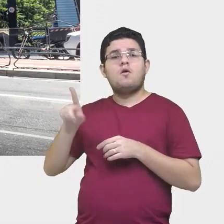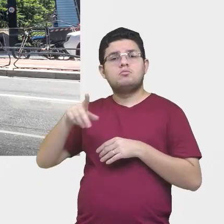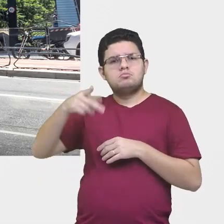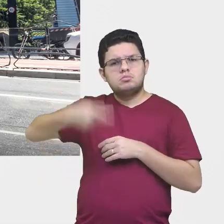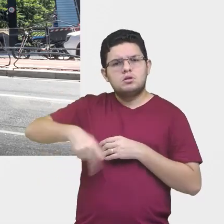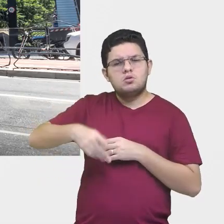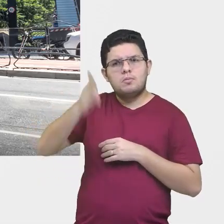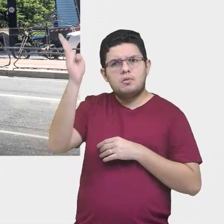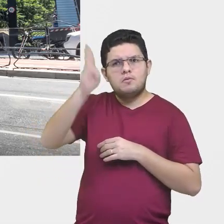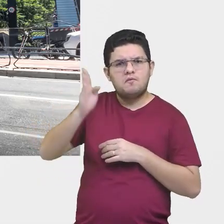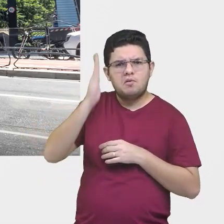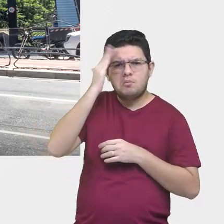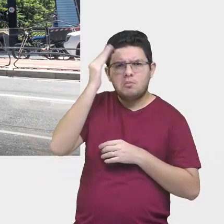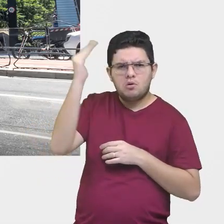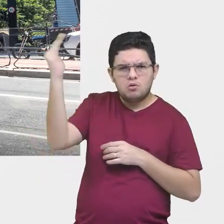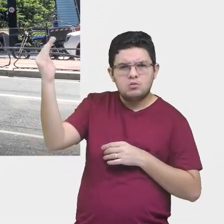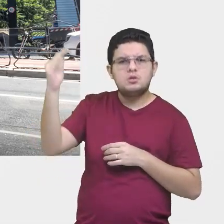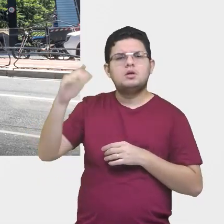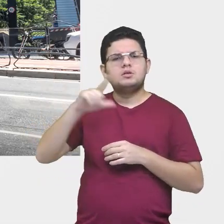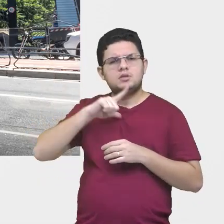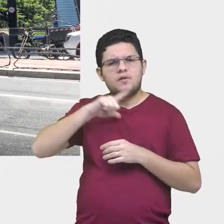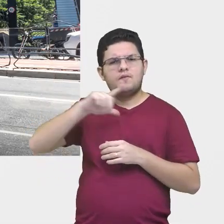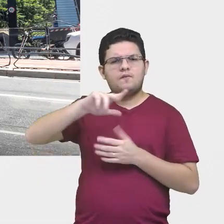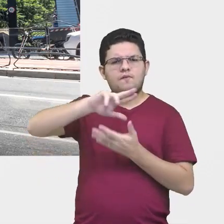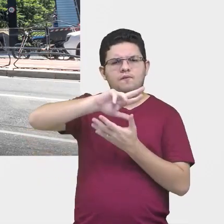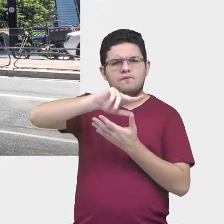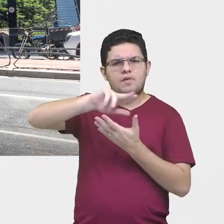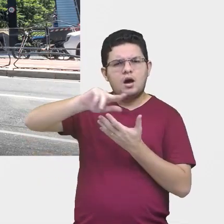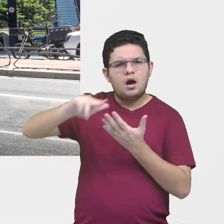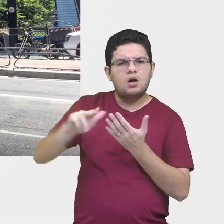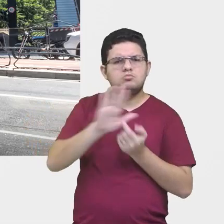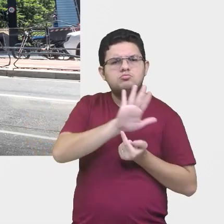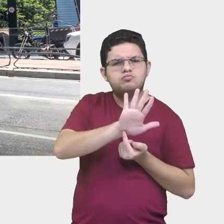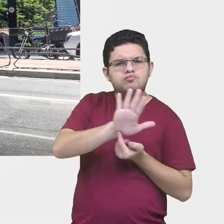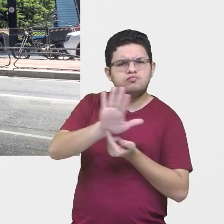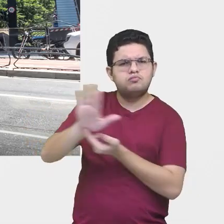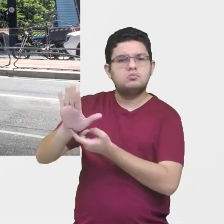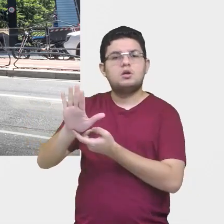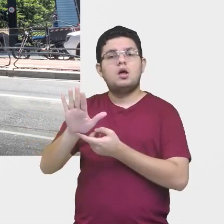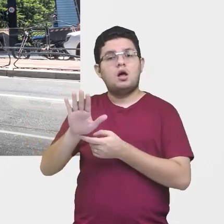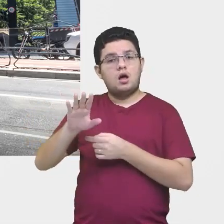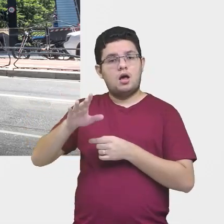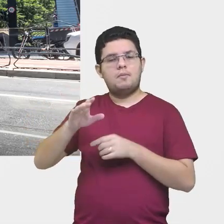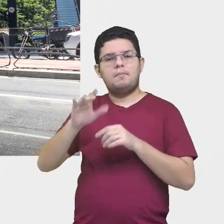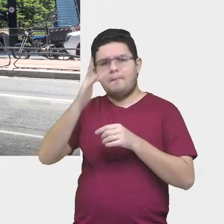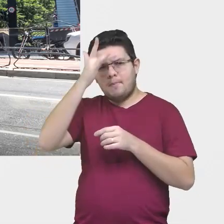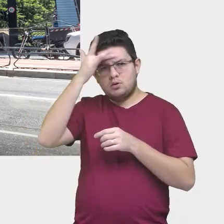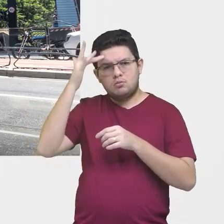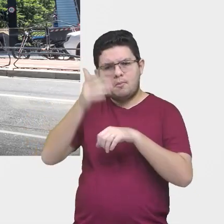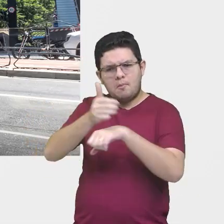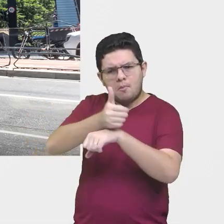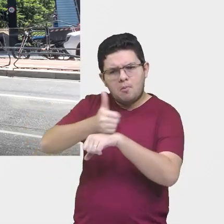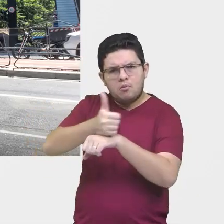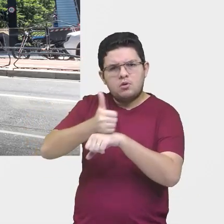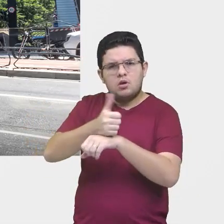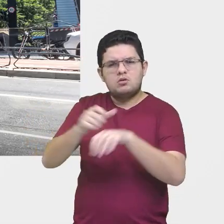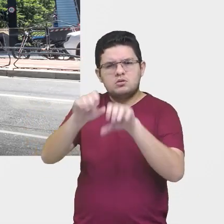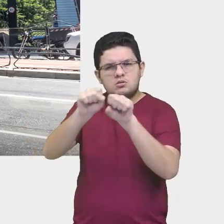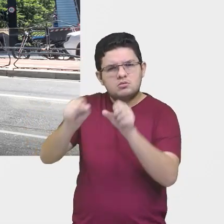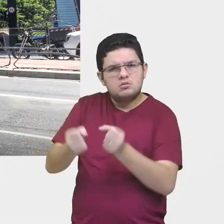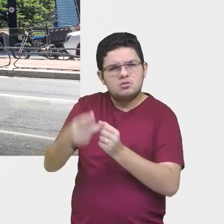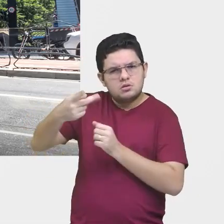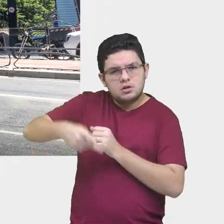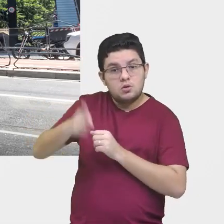Brasil, concentra também diversas obras, tanto de artistas nacionais quanto de internacionais.